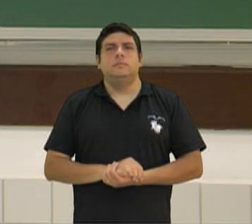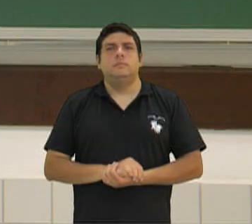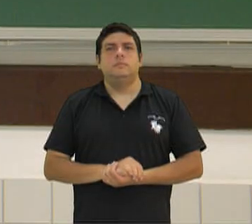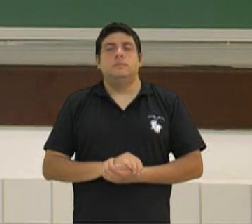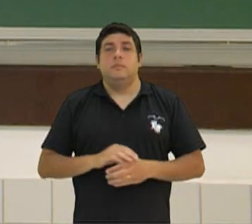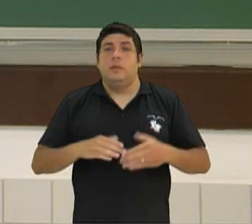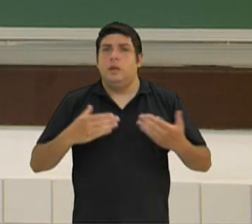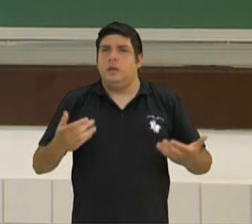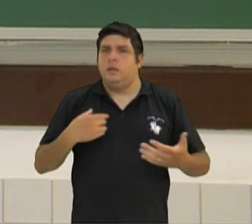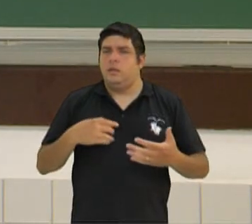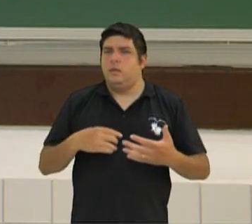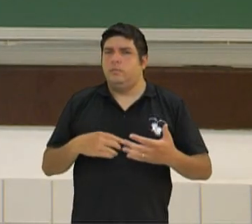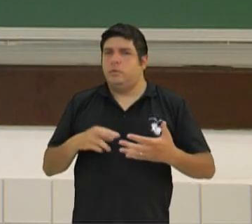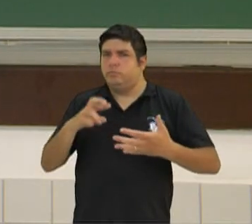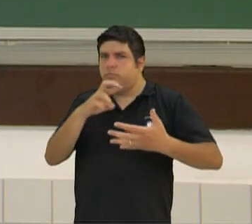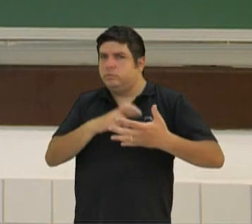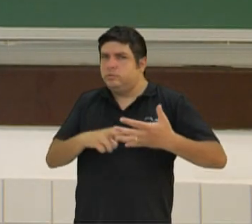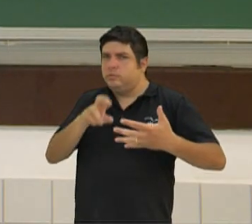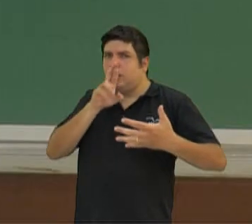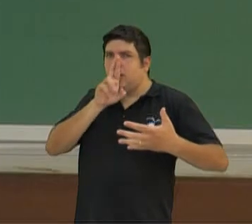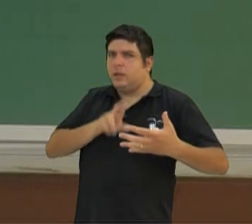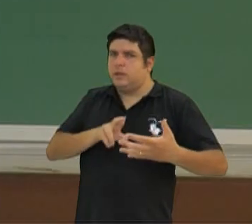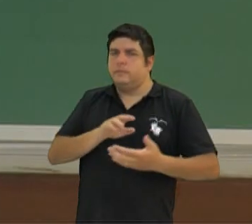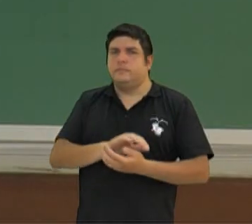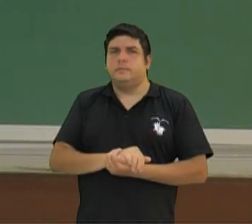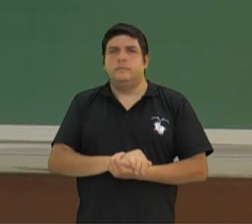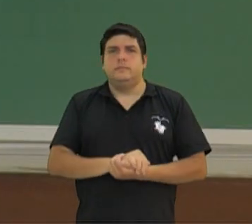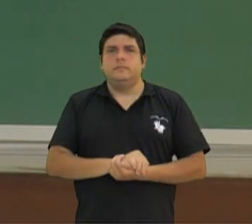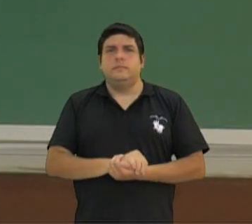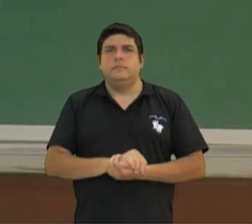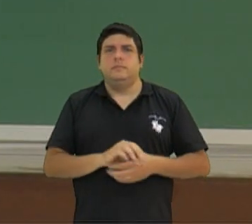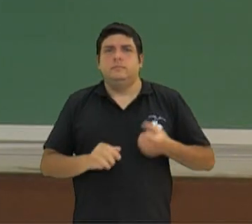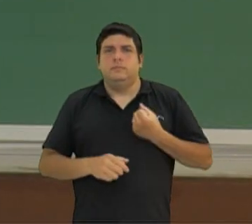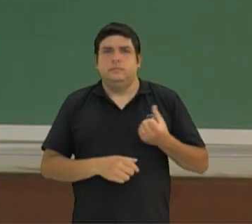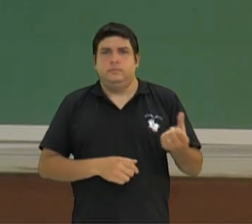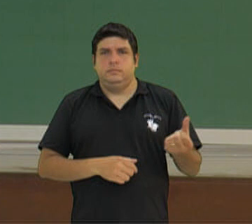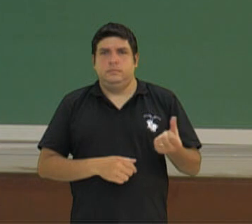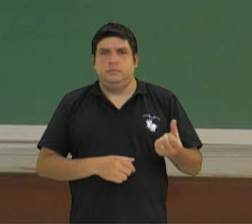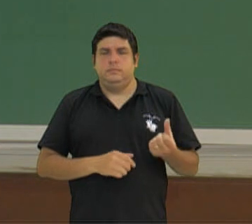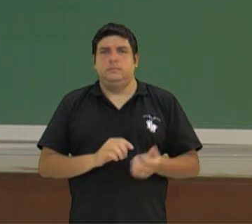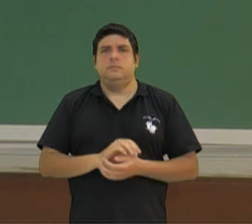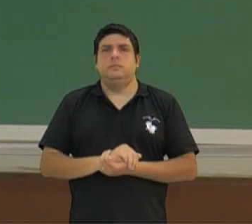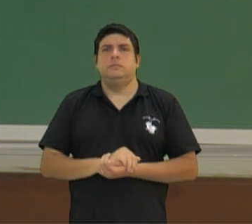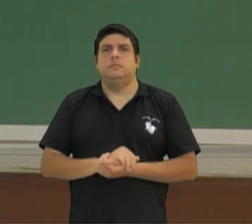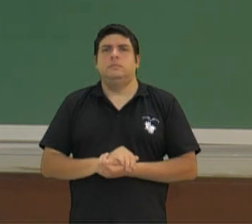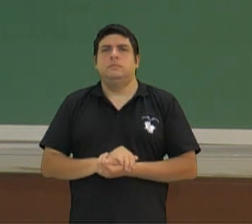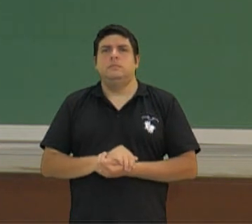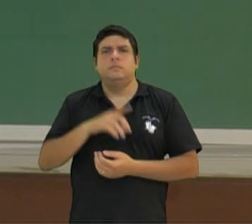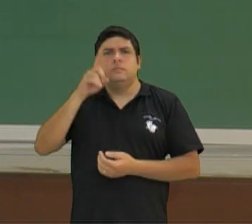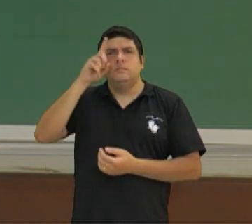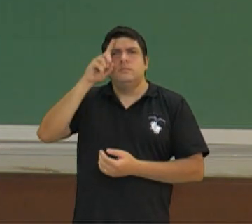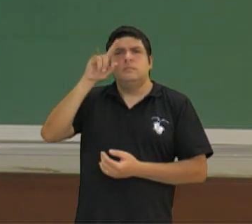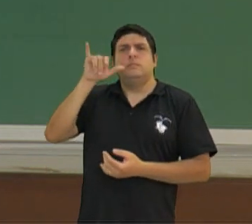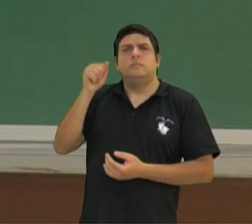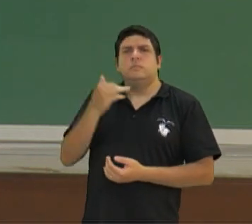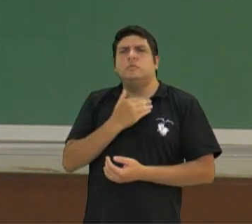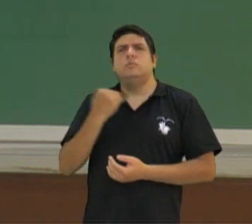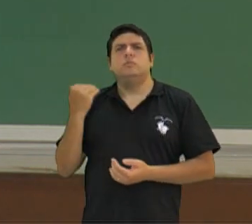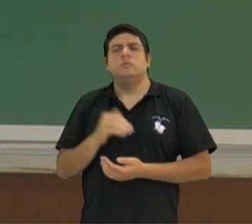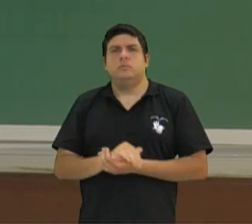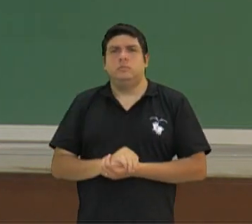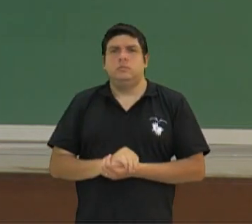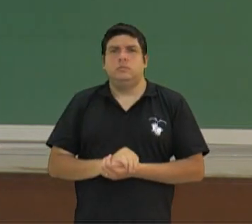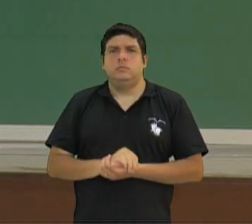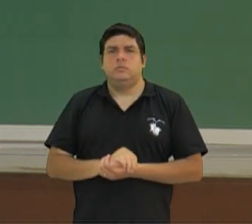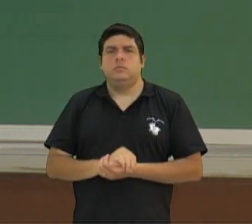Então vamos checar aqui as nossas respostas. Number 6. When was he killed? Quando que ele foi morto? On